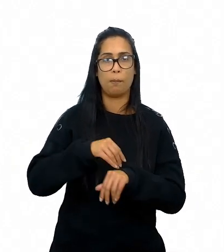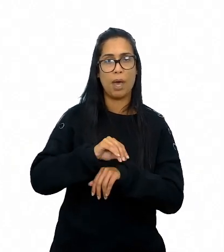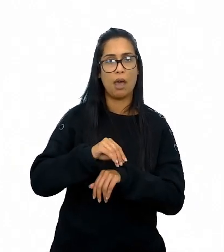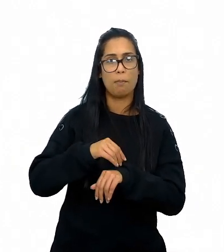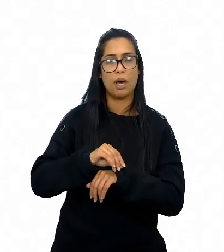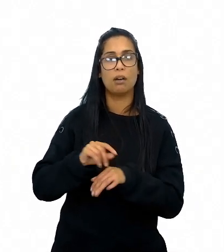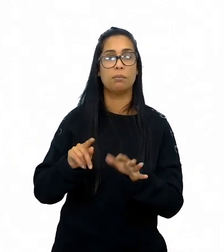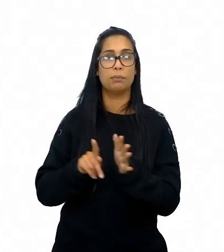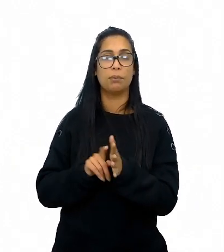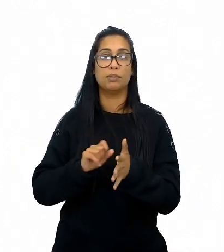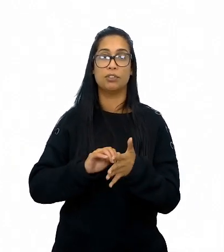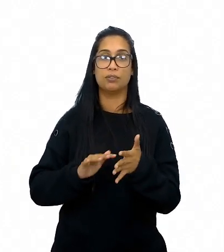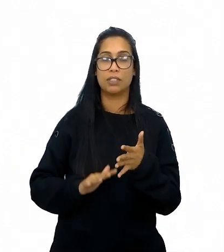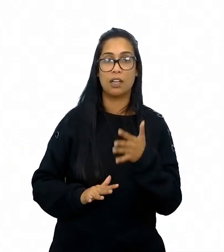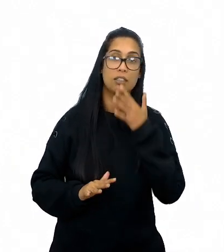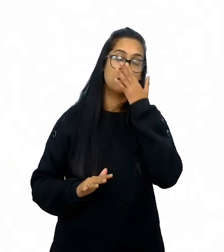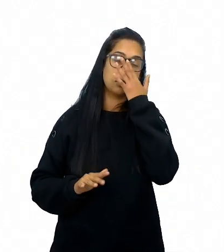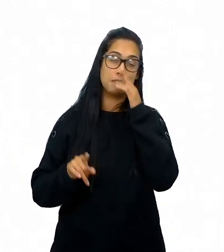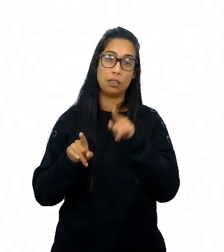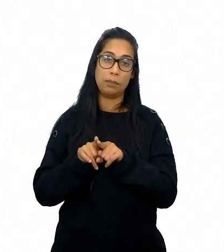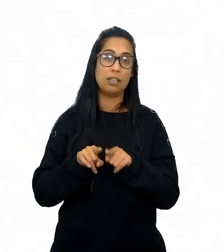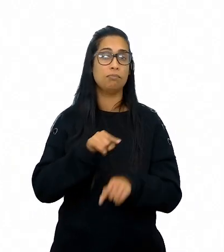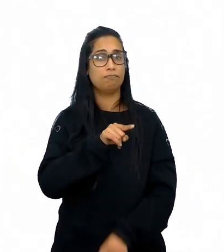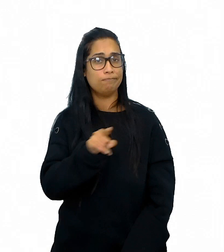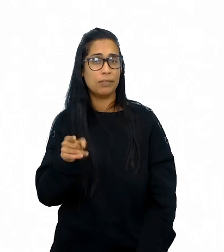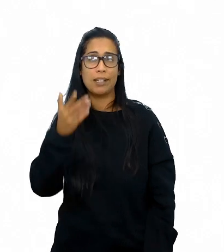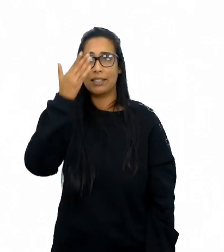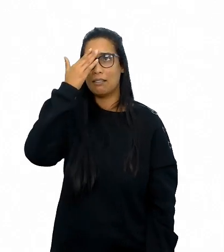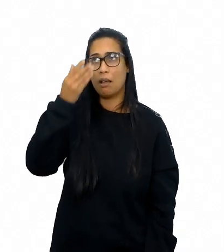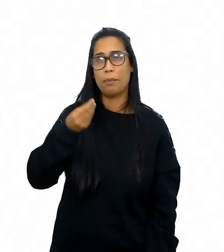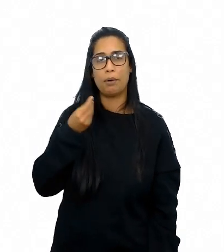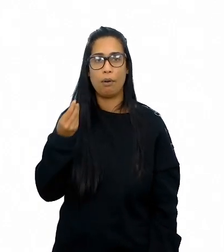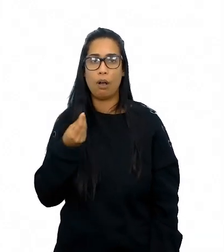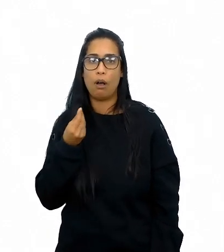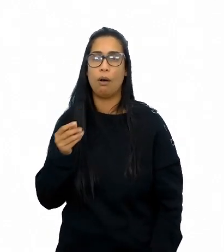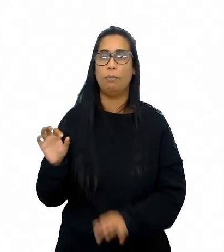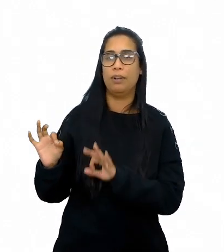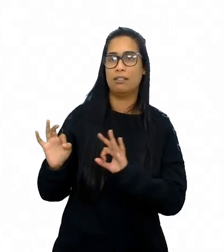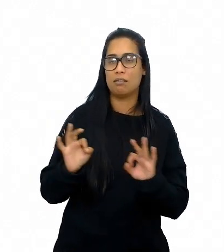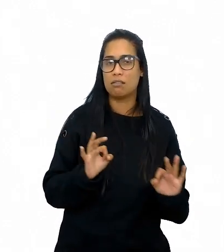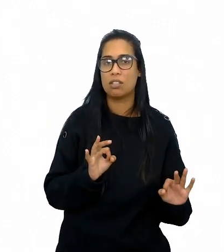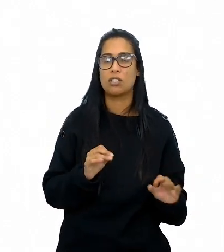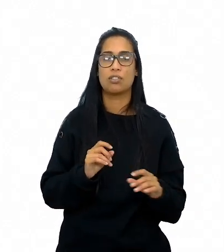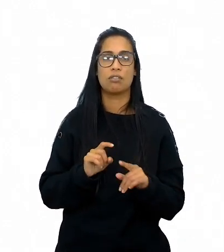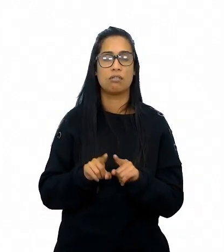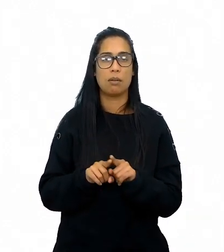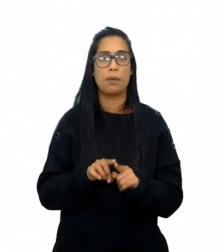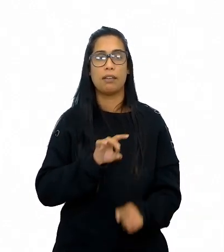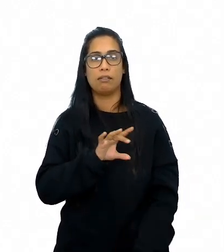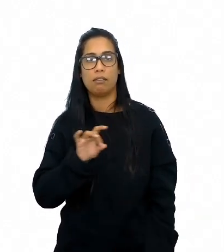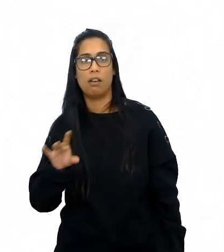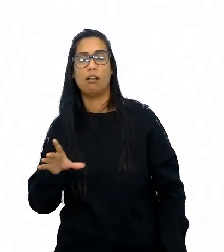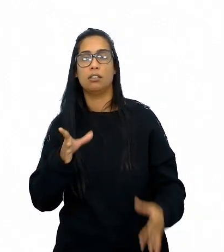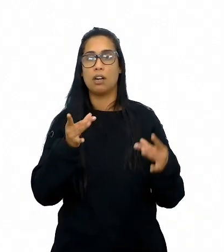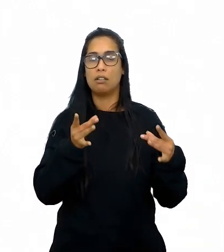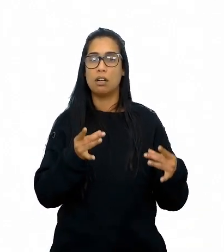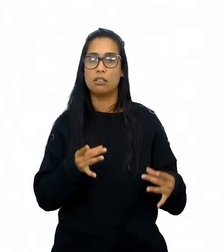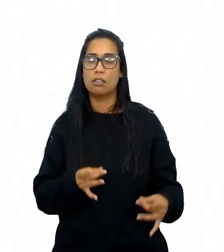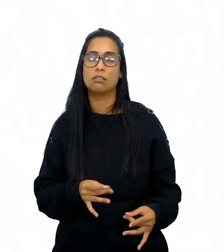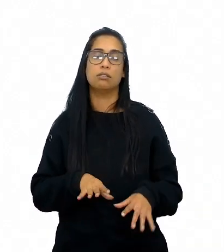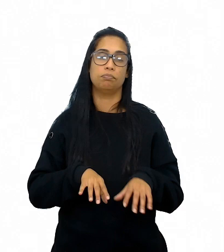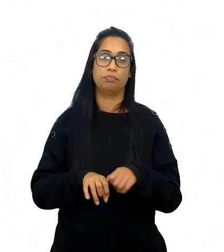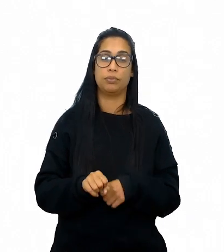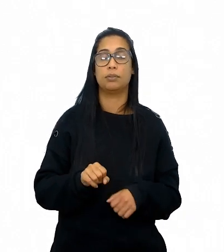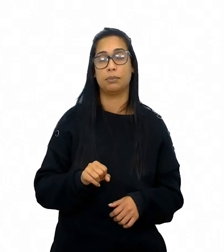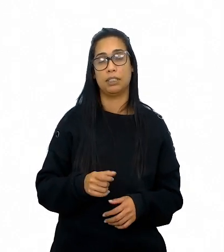de atividades que geralmente vocês encontram, né? Vocês conseguem assistir nas formações específicas de ano e série. Mas vai ser